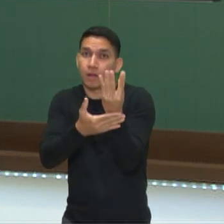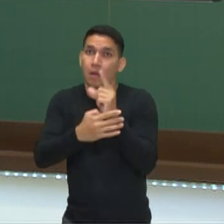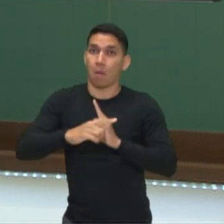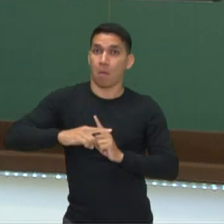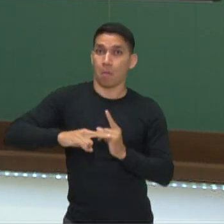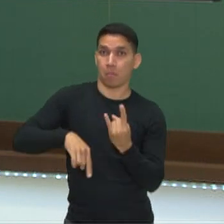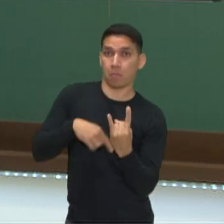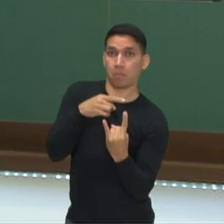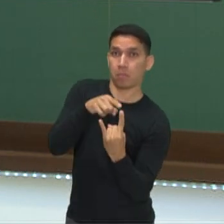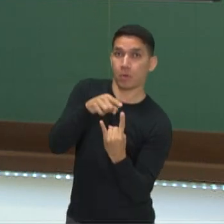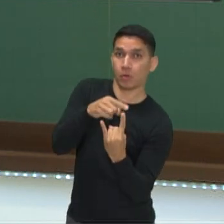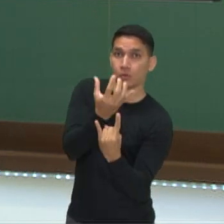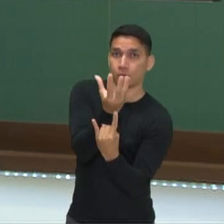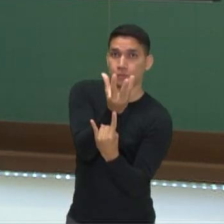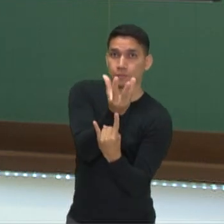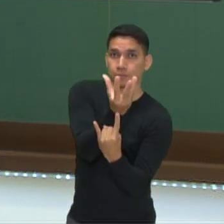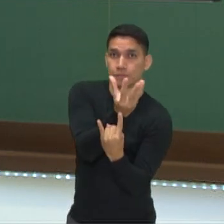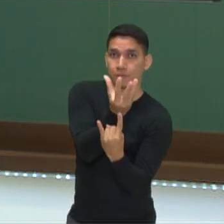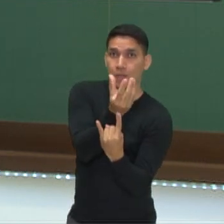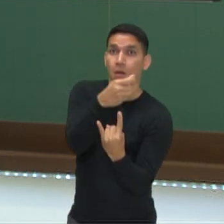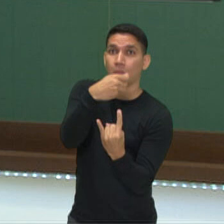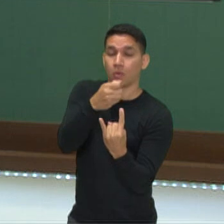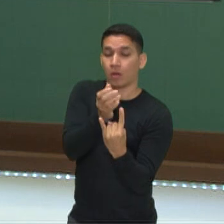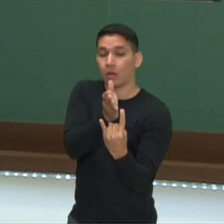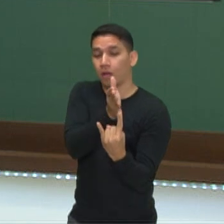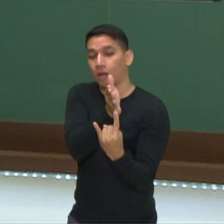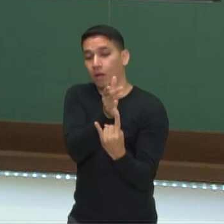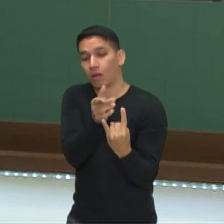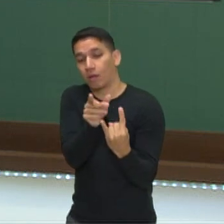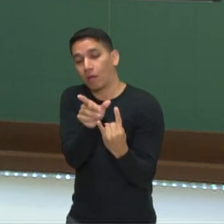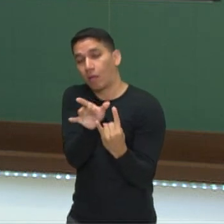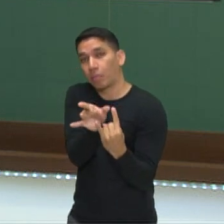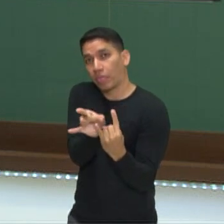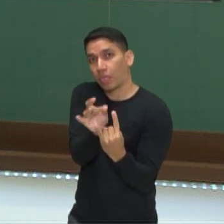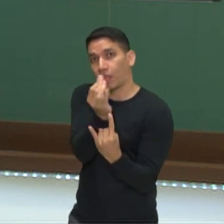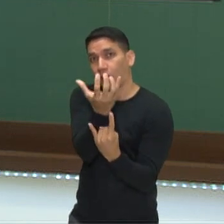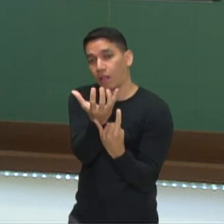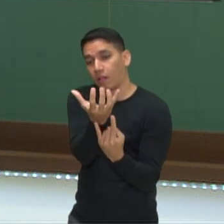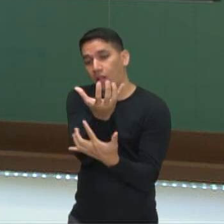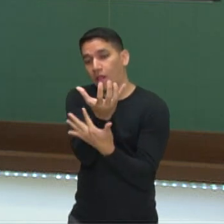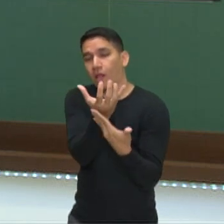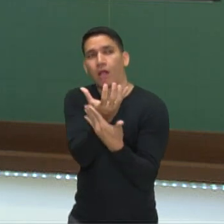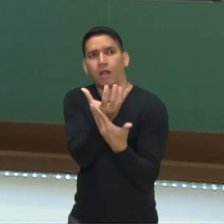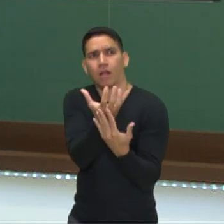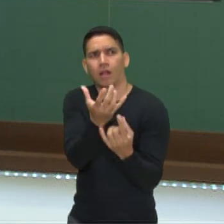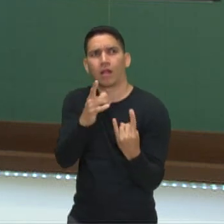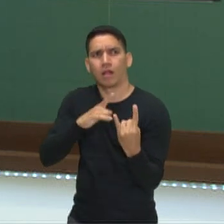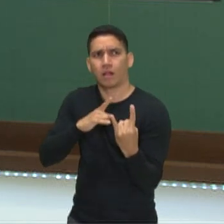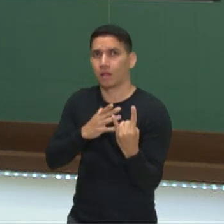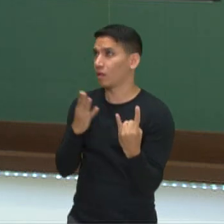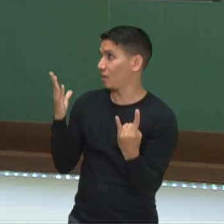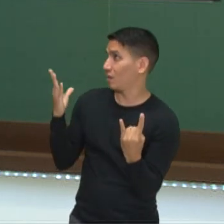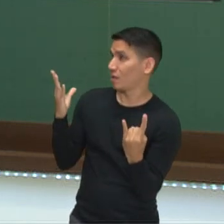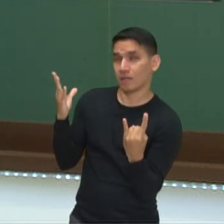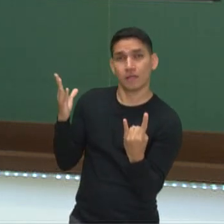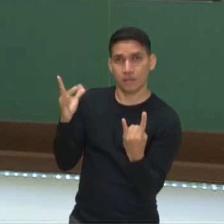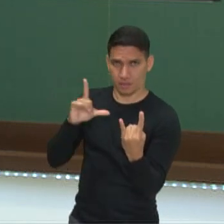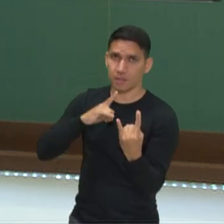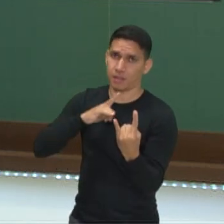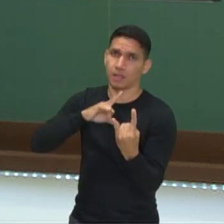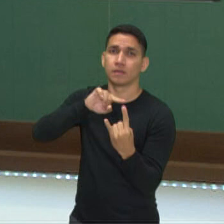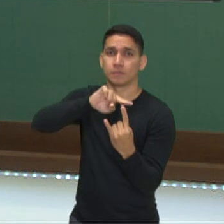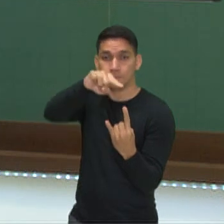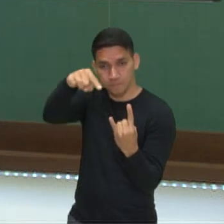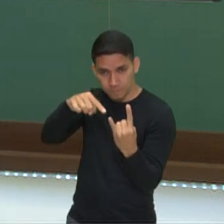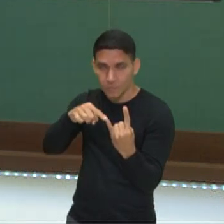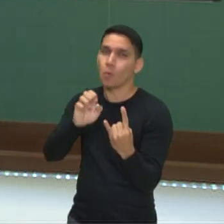lateral tem que estar ligada no polo negativo. E está ligado no polo negativo? Tá, né, gente? Polo negativo aqui, ó. Tá ligado.